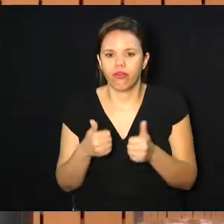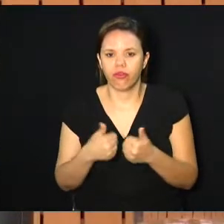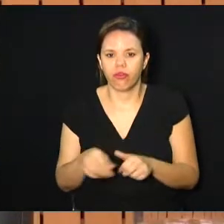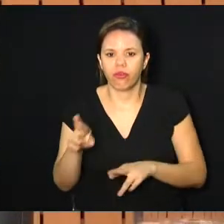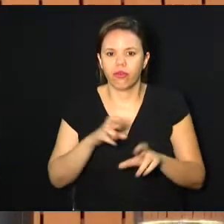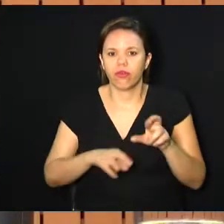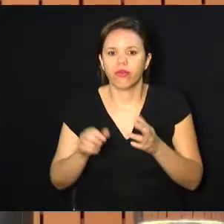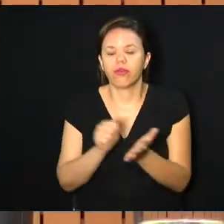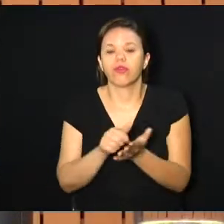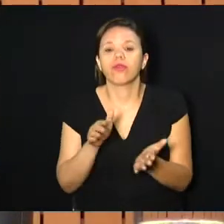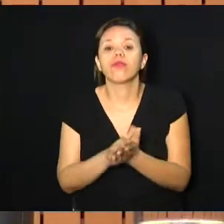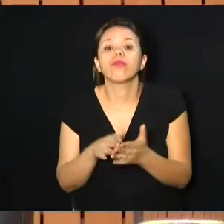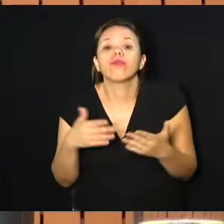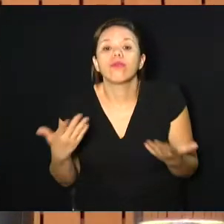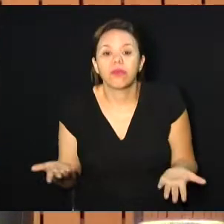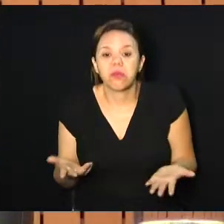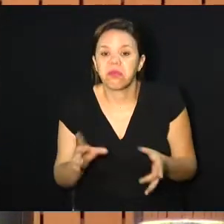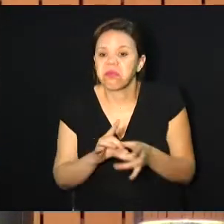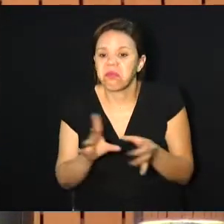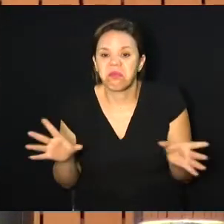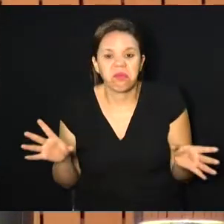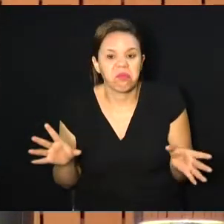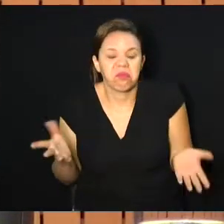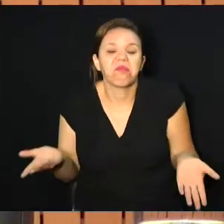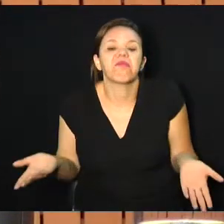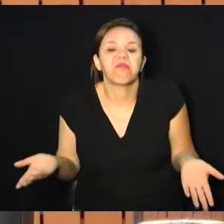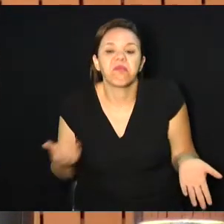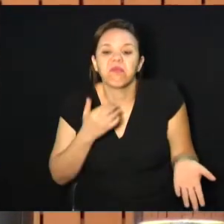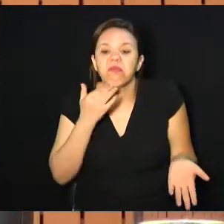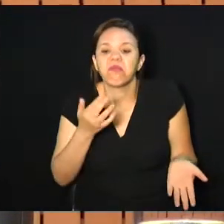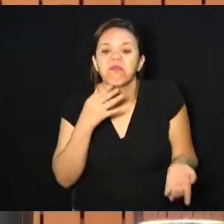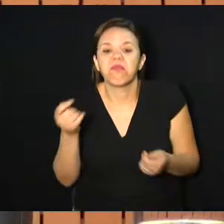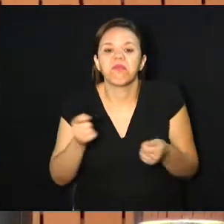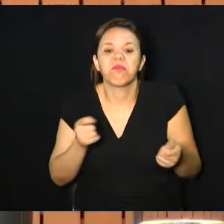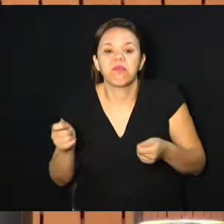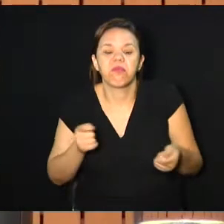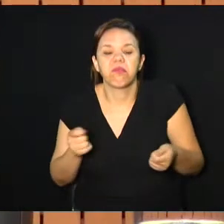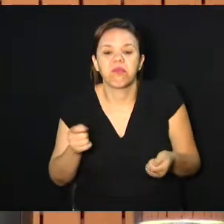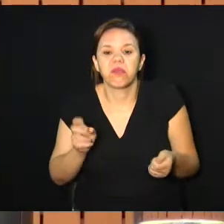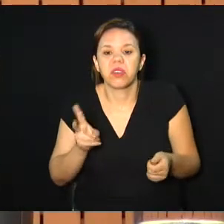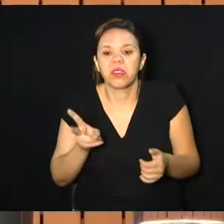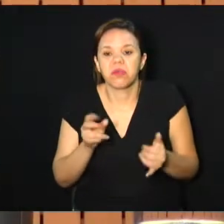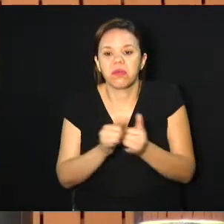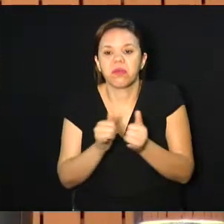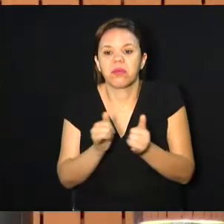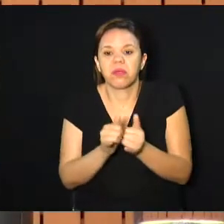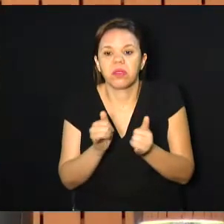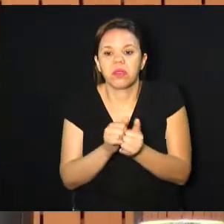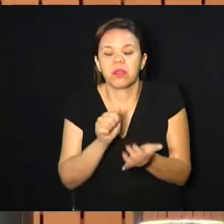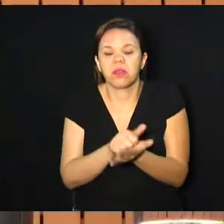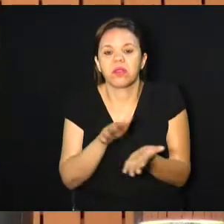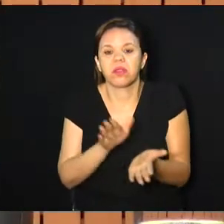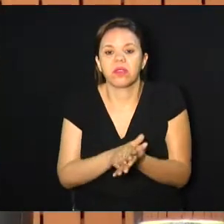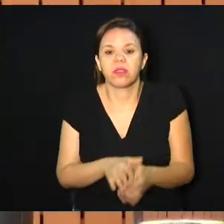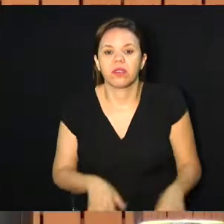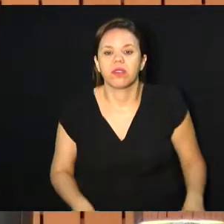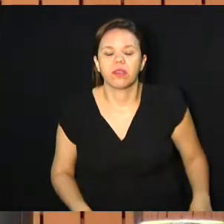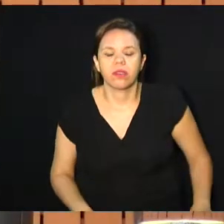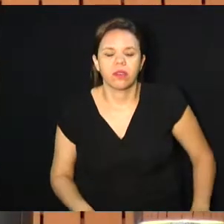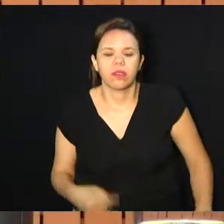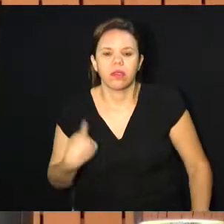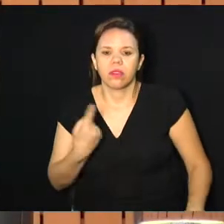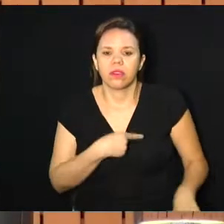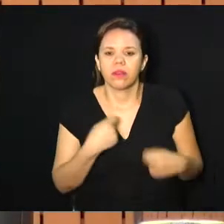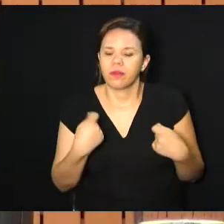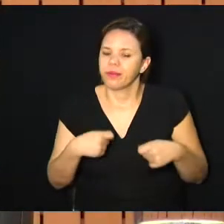e a multa fica por isso mesmo. Não tem quem controle, porque há sempre perdão das multas, e nós precisávamos fazer